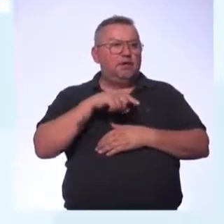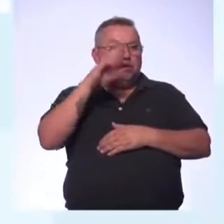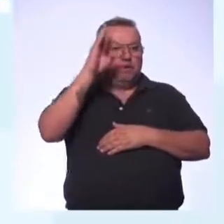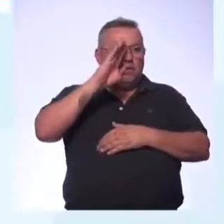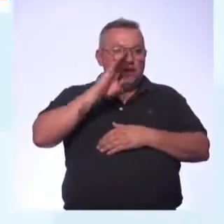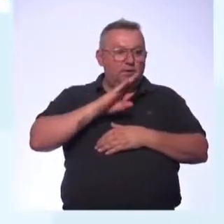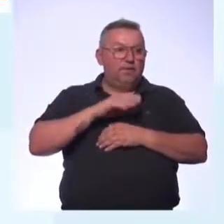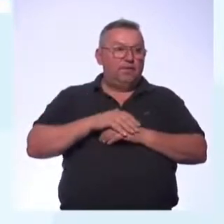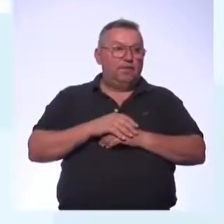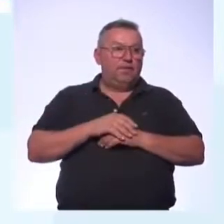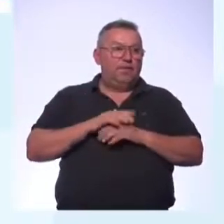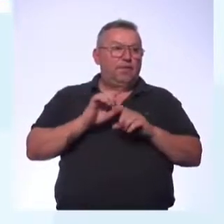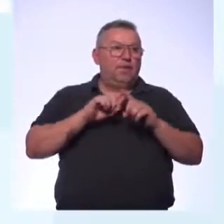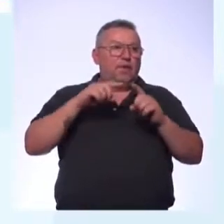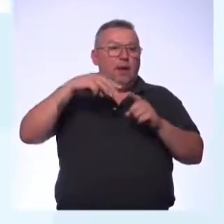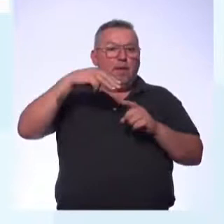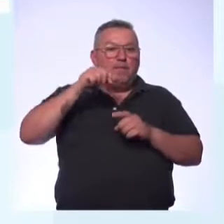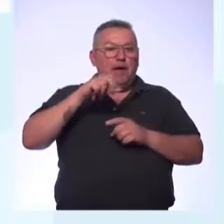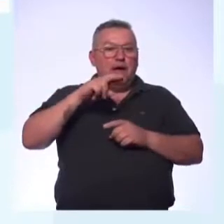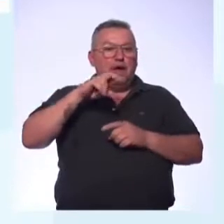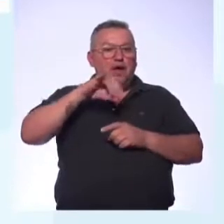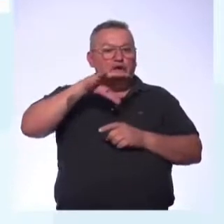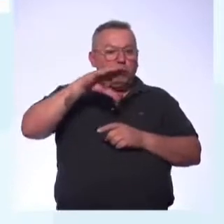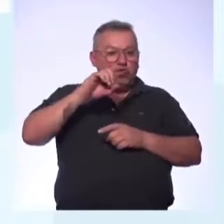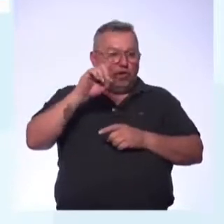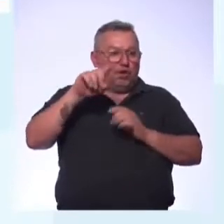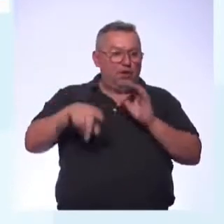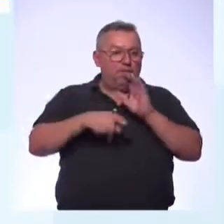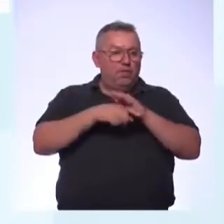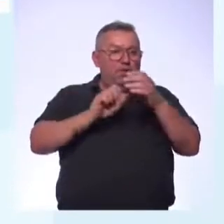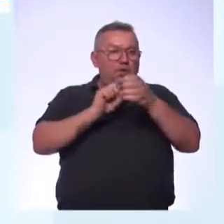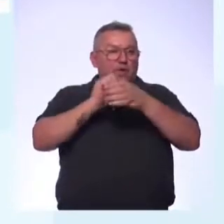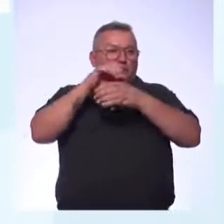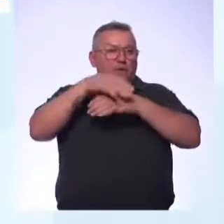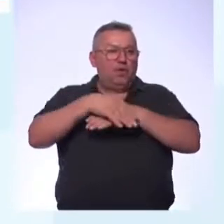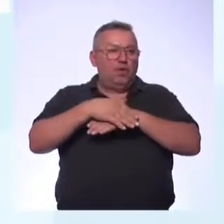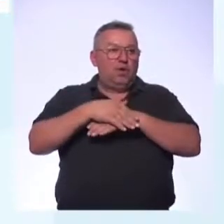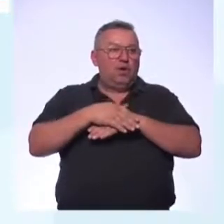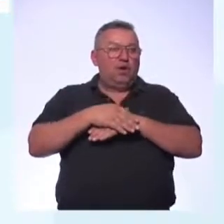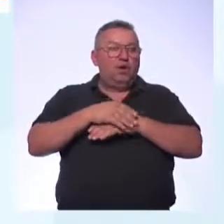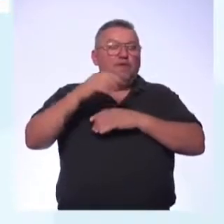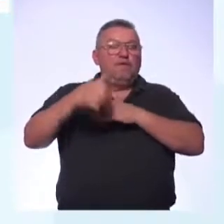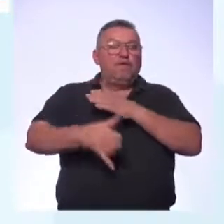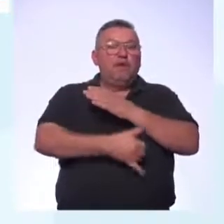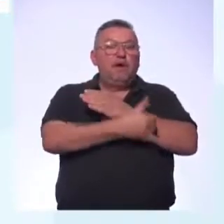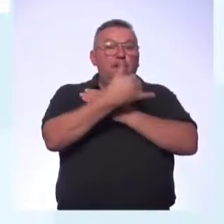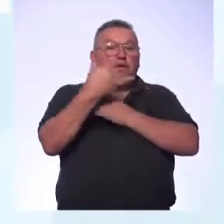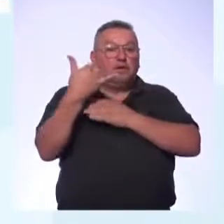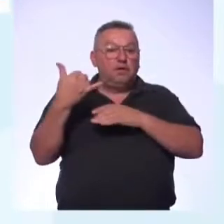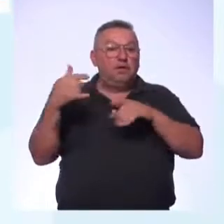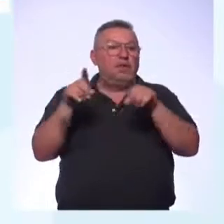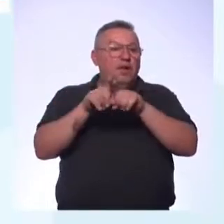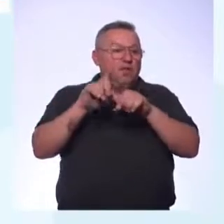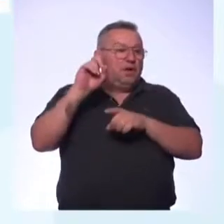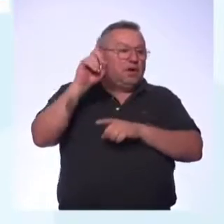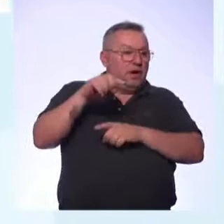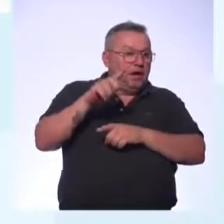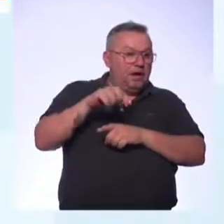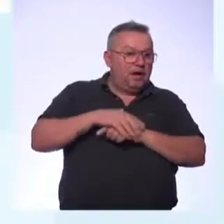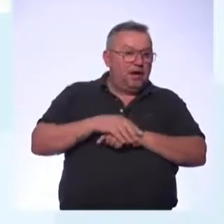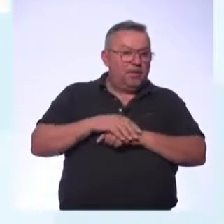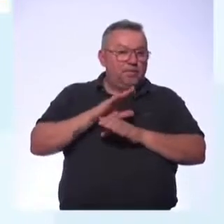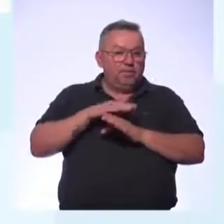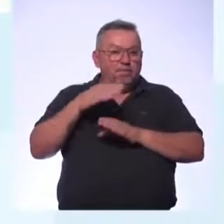no Brasil. Ilha Marajó, por exemplo, é uma ilha vulcânica. A ilha de Fernando de Noronha também é uma ilha vulcânica. Do